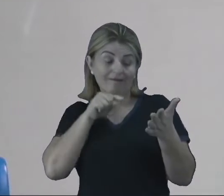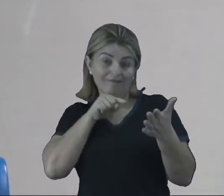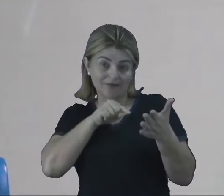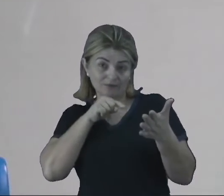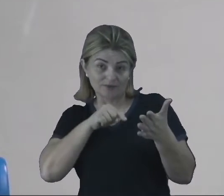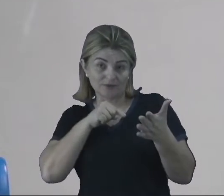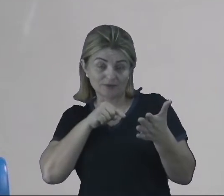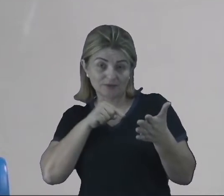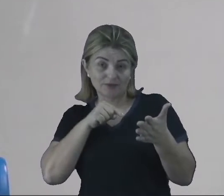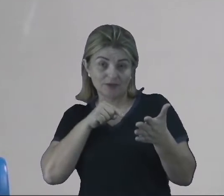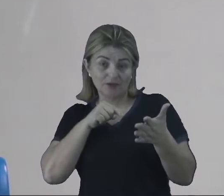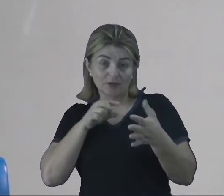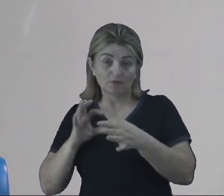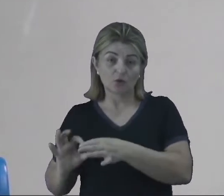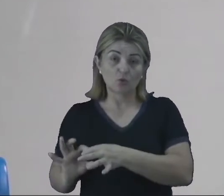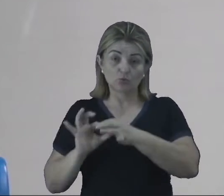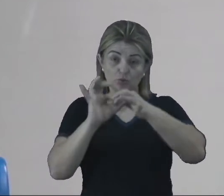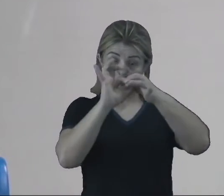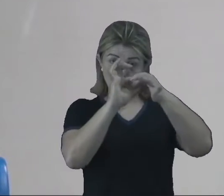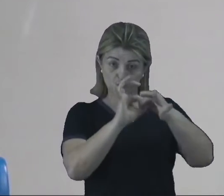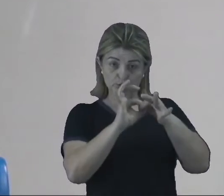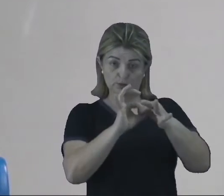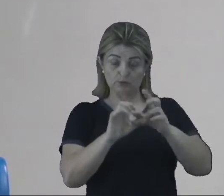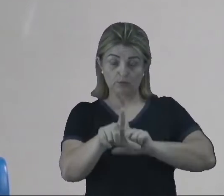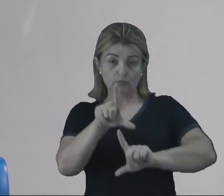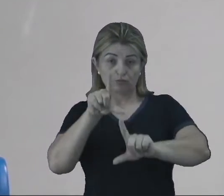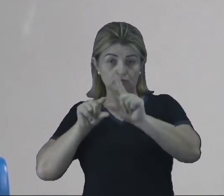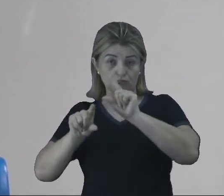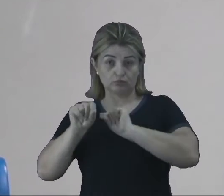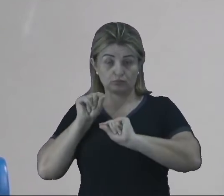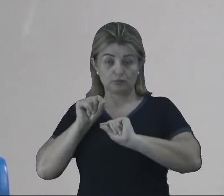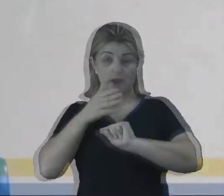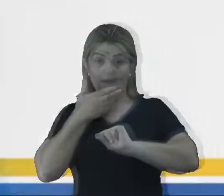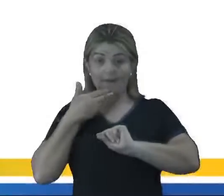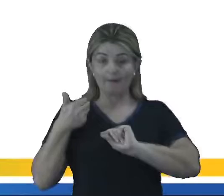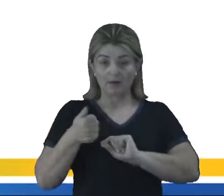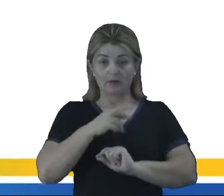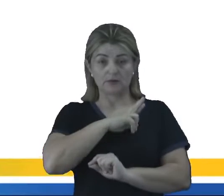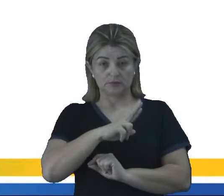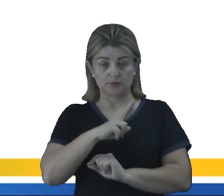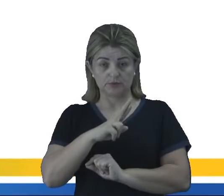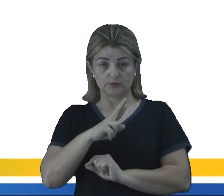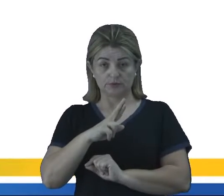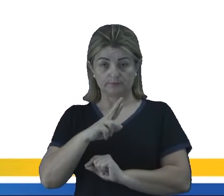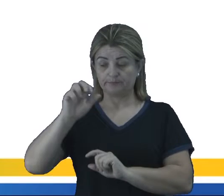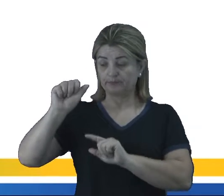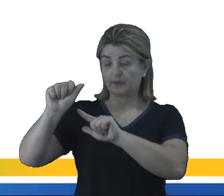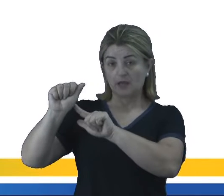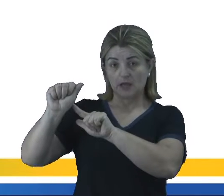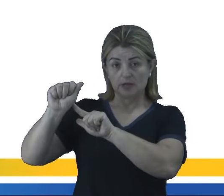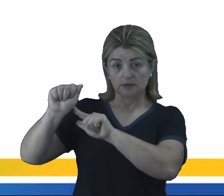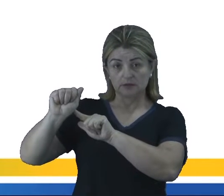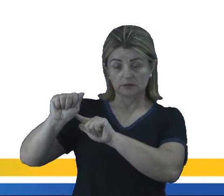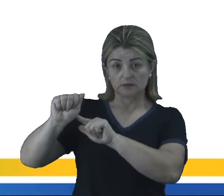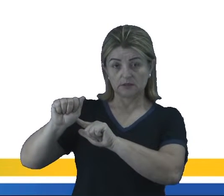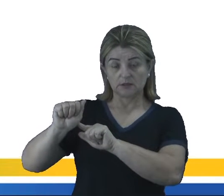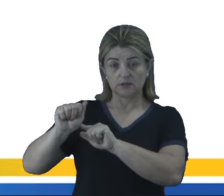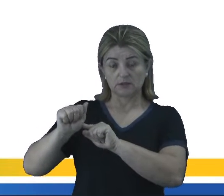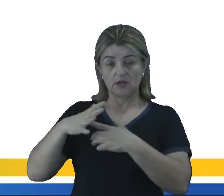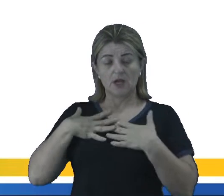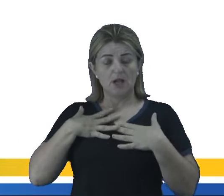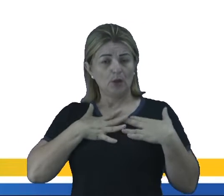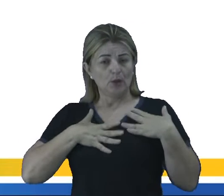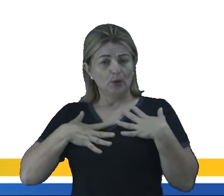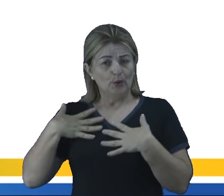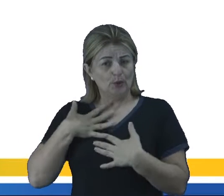ele foi usado no Enem 2010. Ele é um soneto. Soneto é um estilo de texto. Ele tem